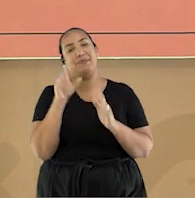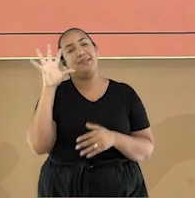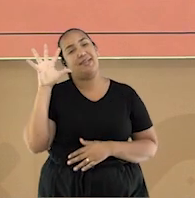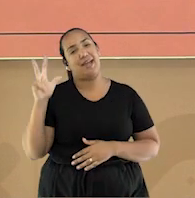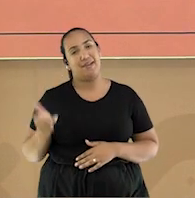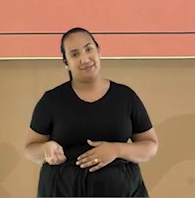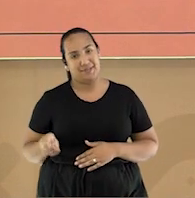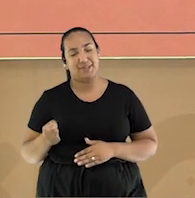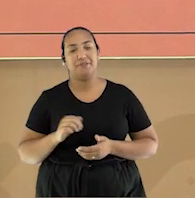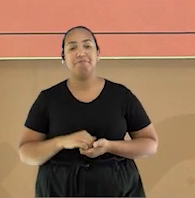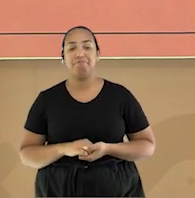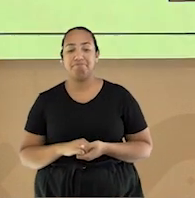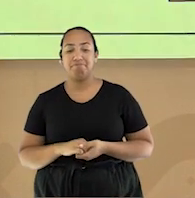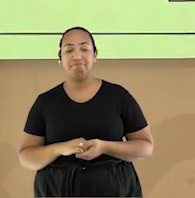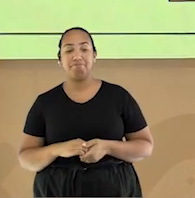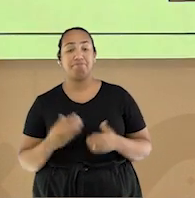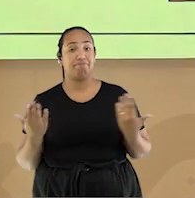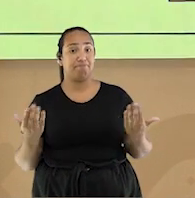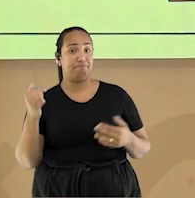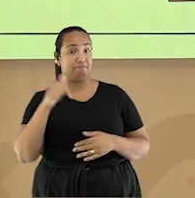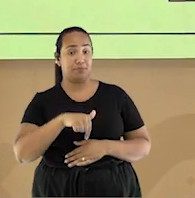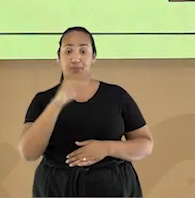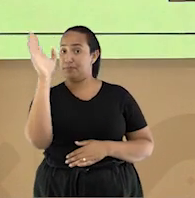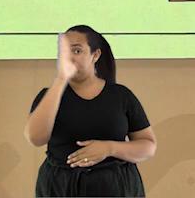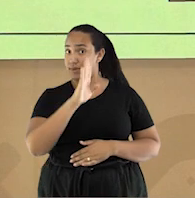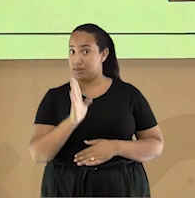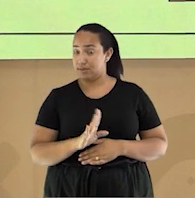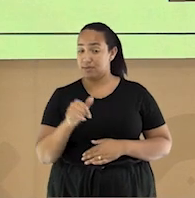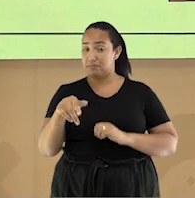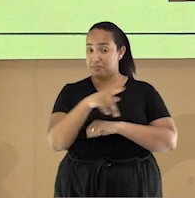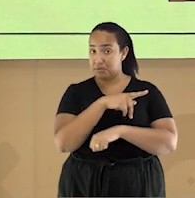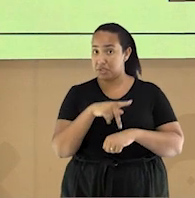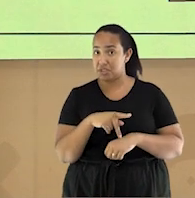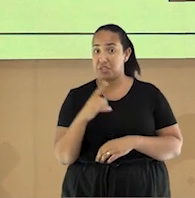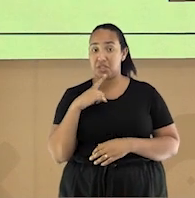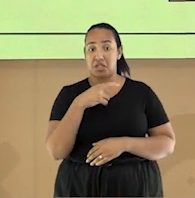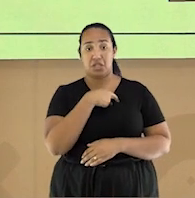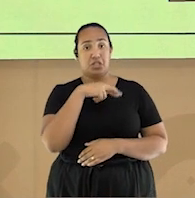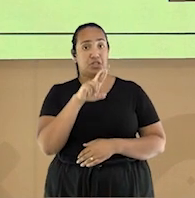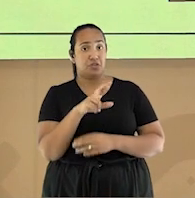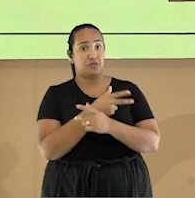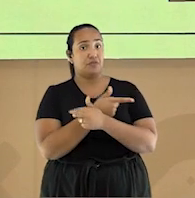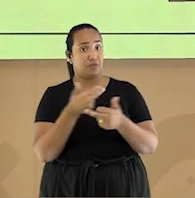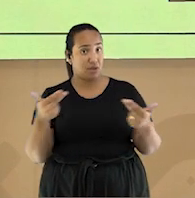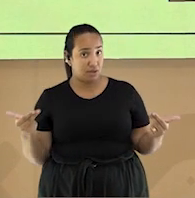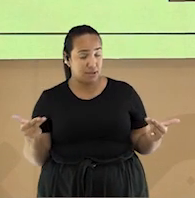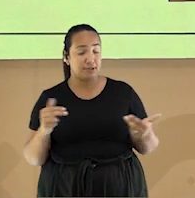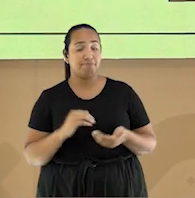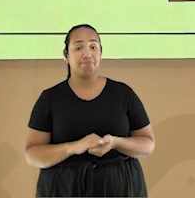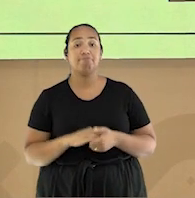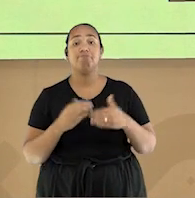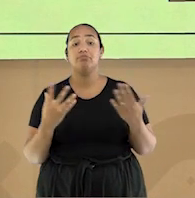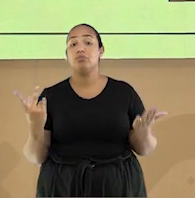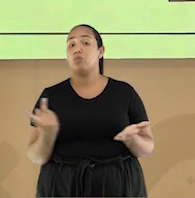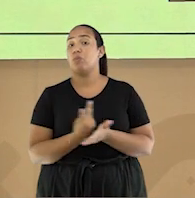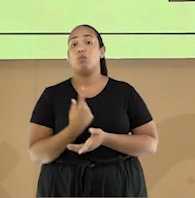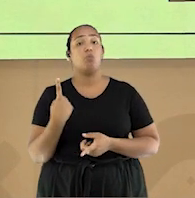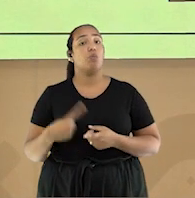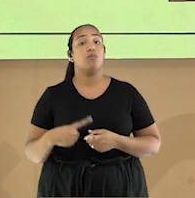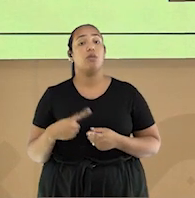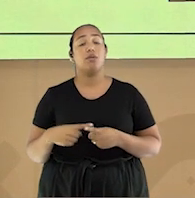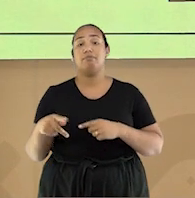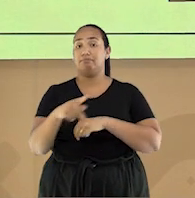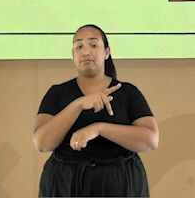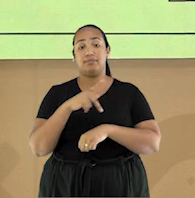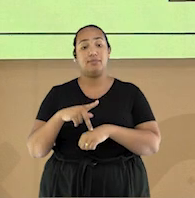O Brasil se tornou um país de muitas religiões. Isso aconteceu porque na África há muitas